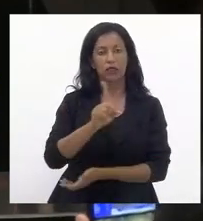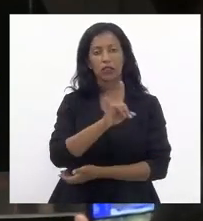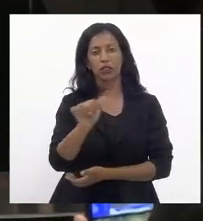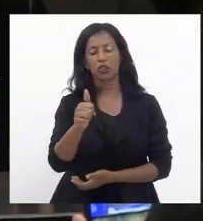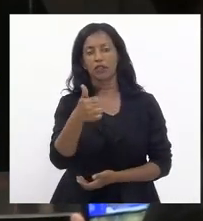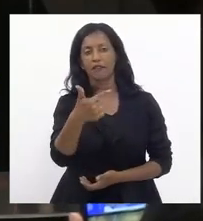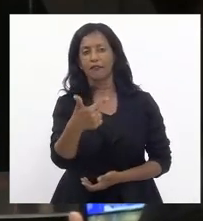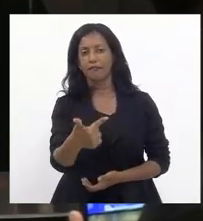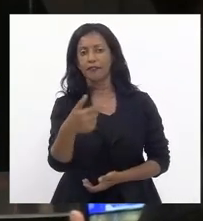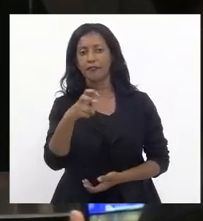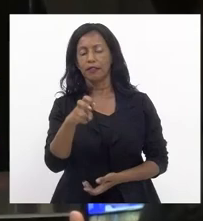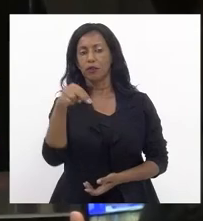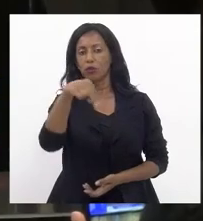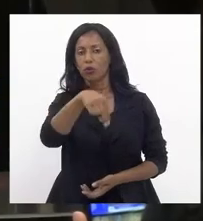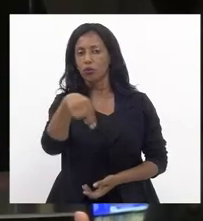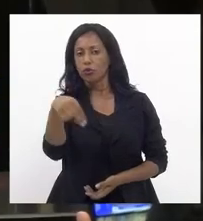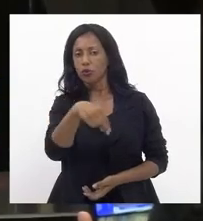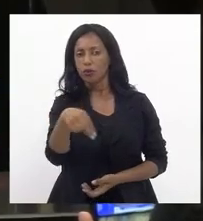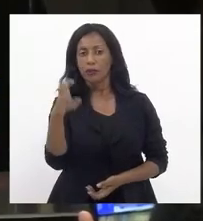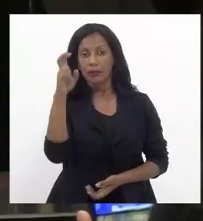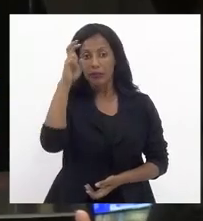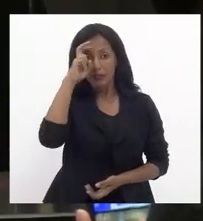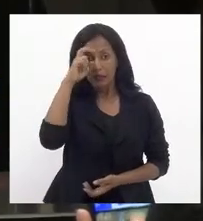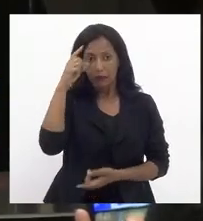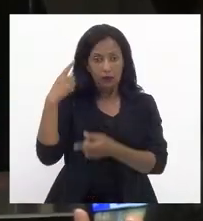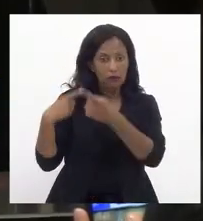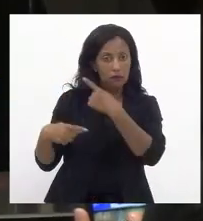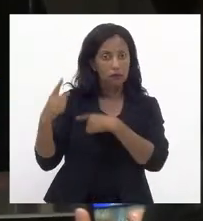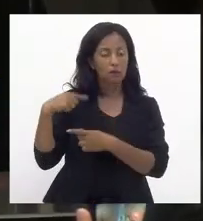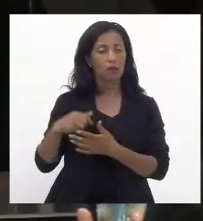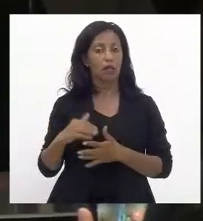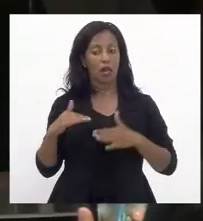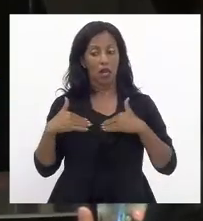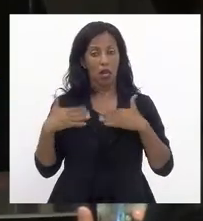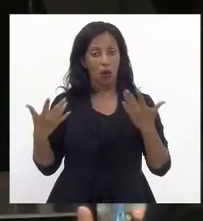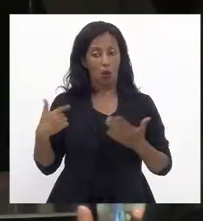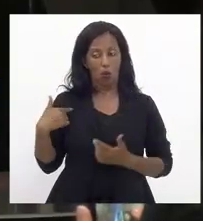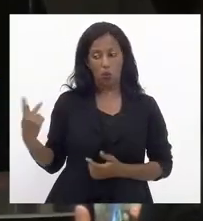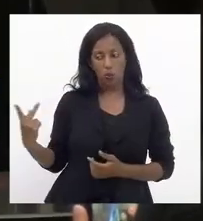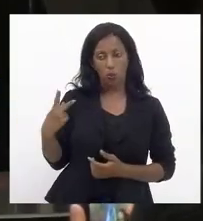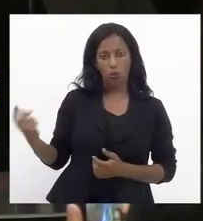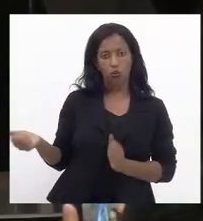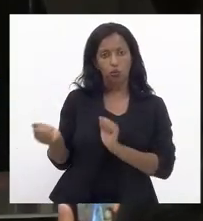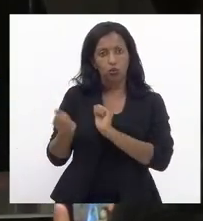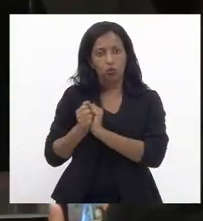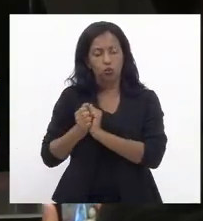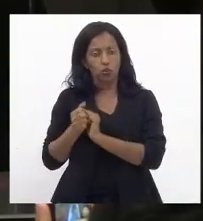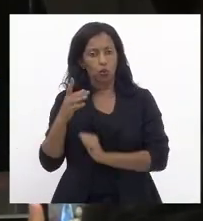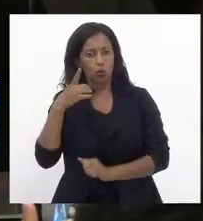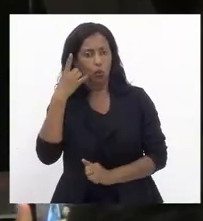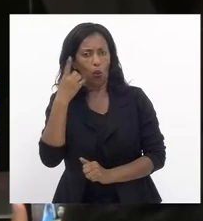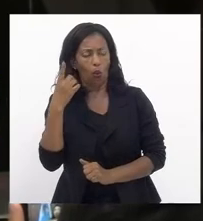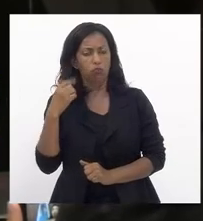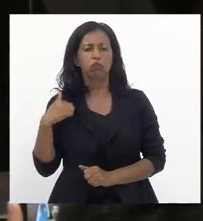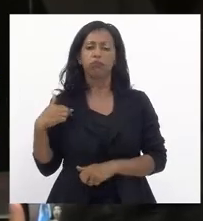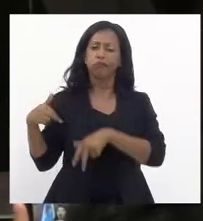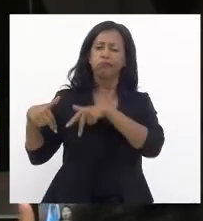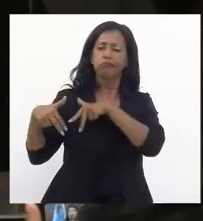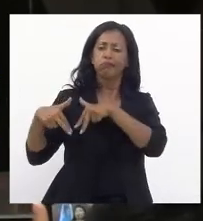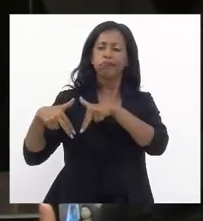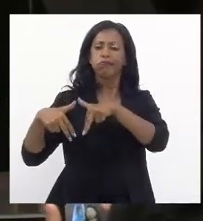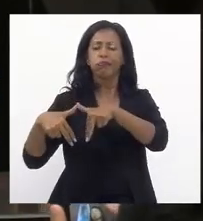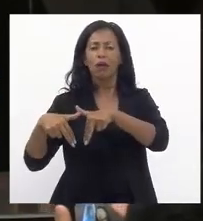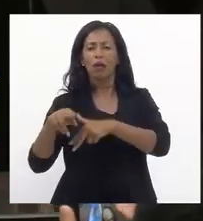25 de novembro, quinta-feira, na qual eu e o deputado Poubel fomos juntos ao